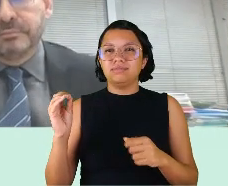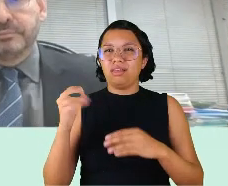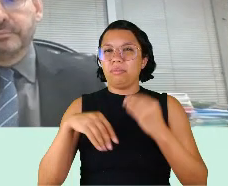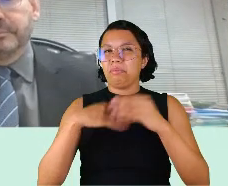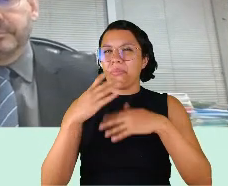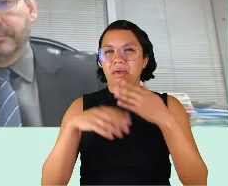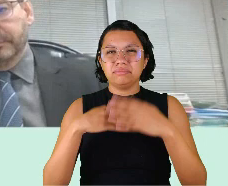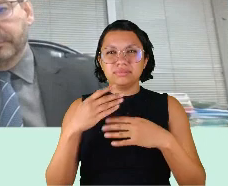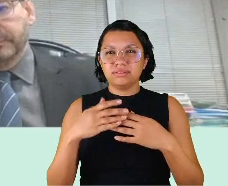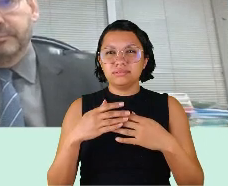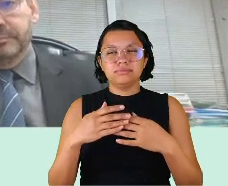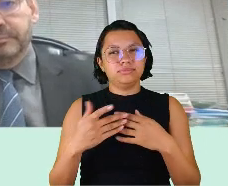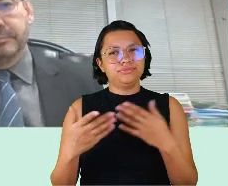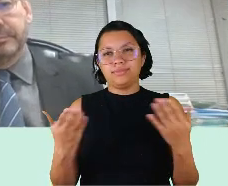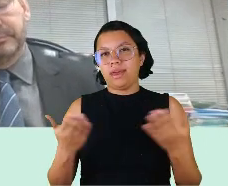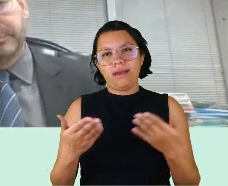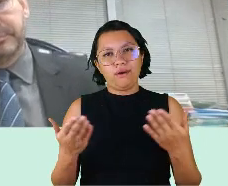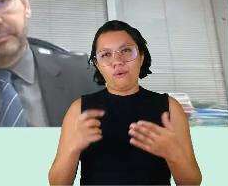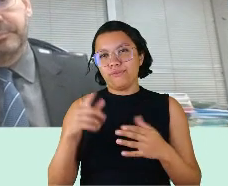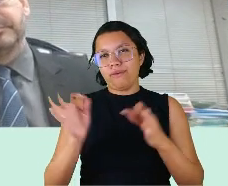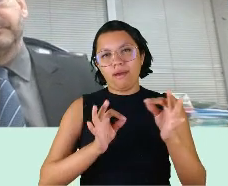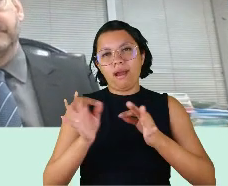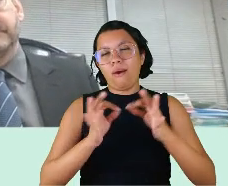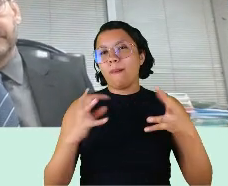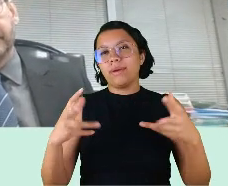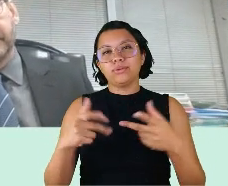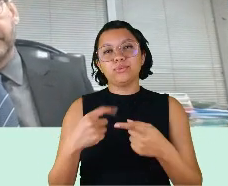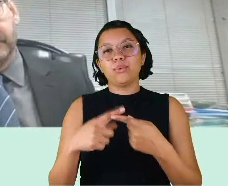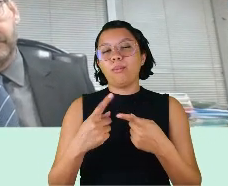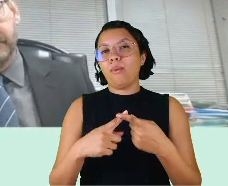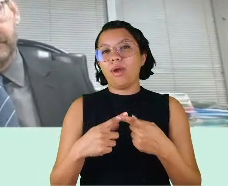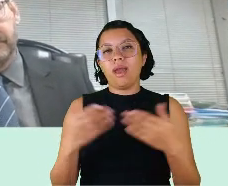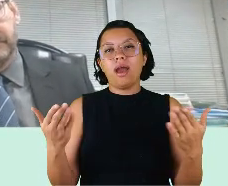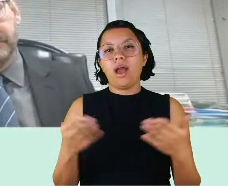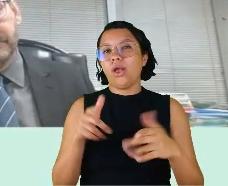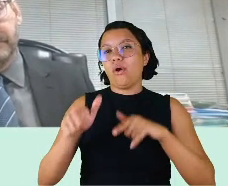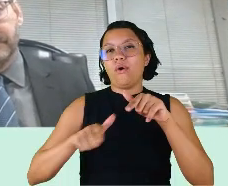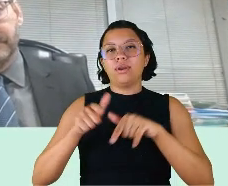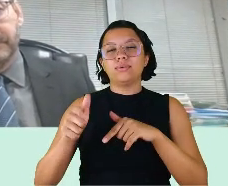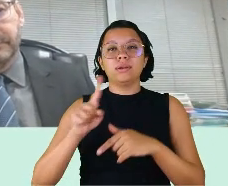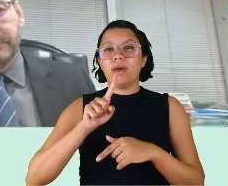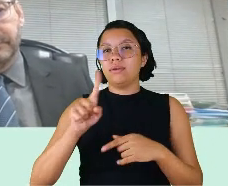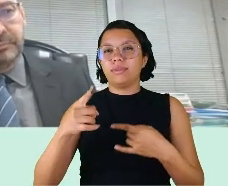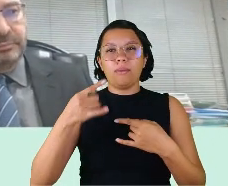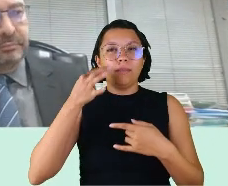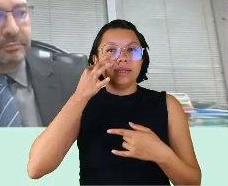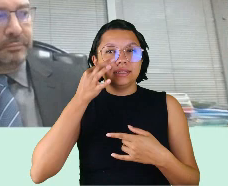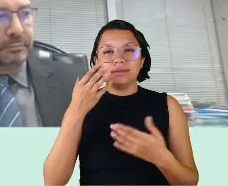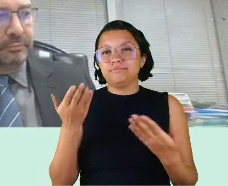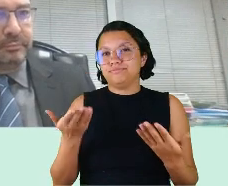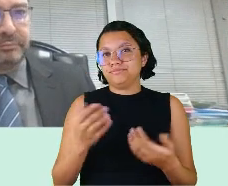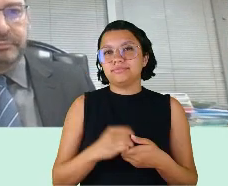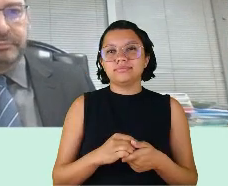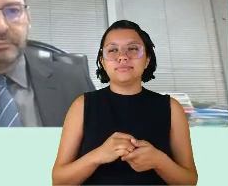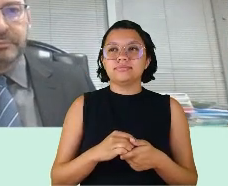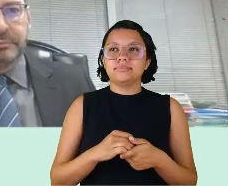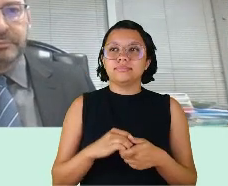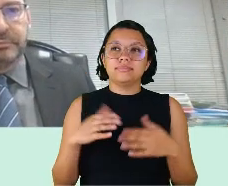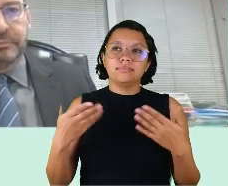ser agora que você vai pôr em ordem, porque você vai entrar no trabalho não presencial.